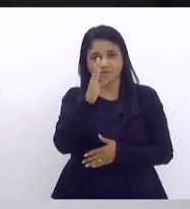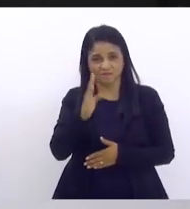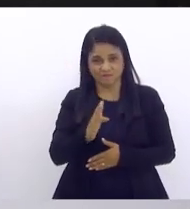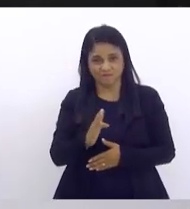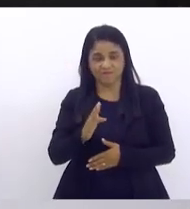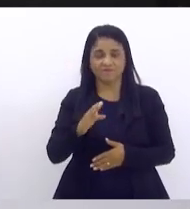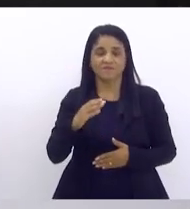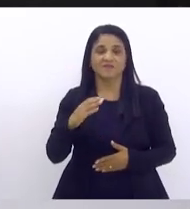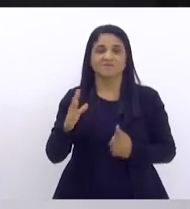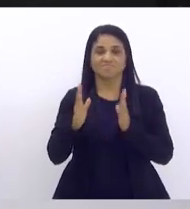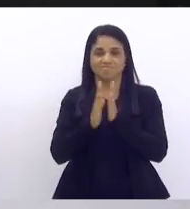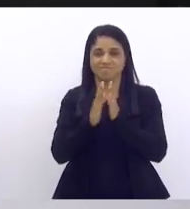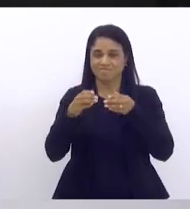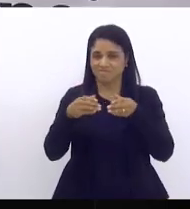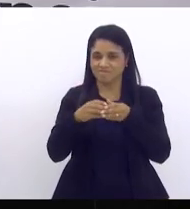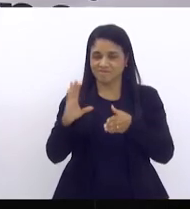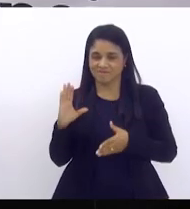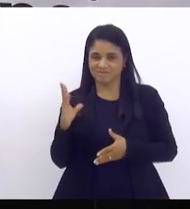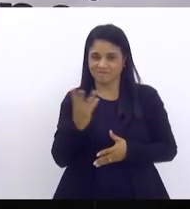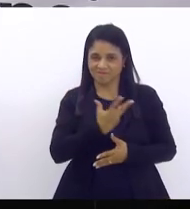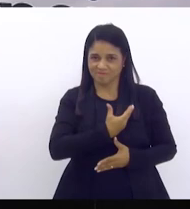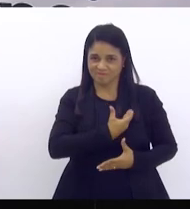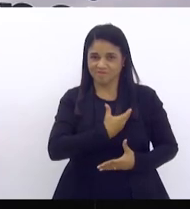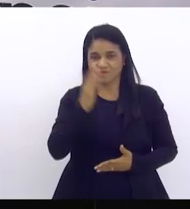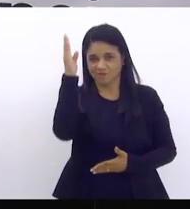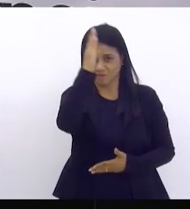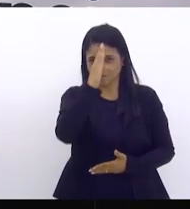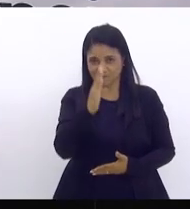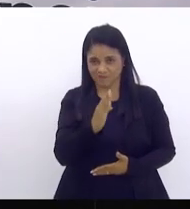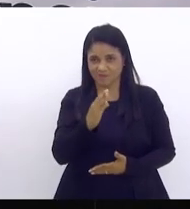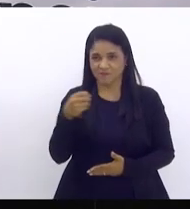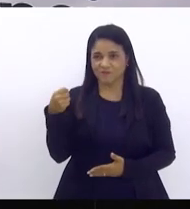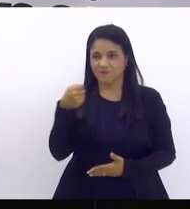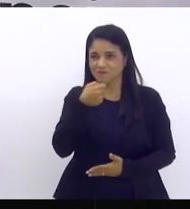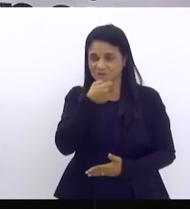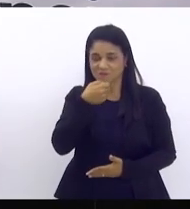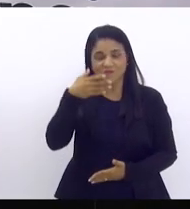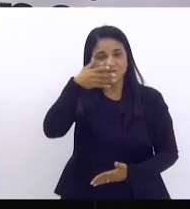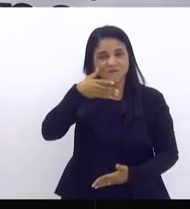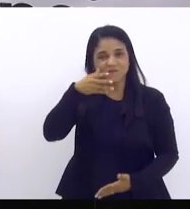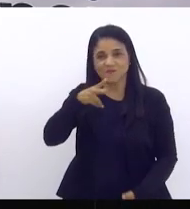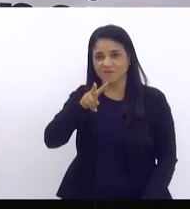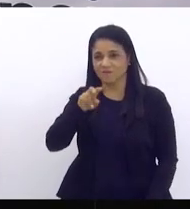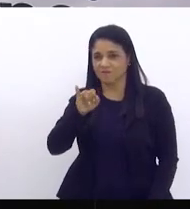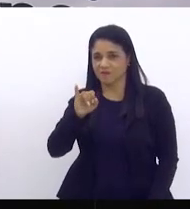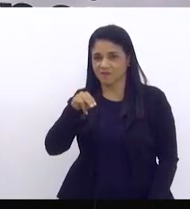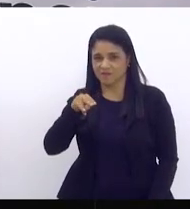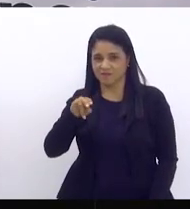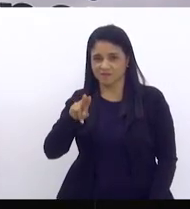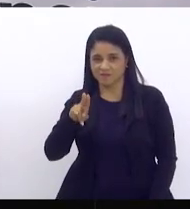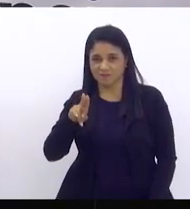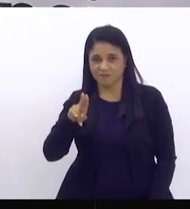Carismática Católica no Brasil. Vinícius, com a palavra, por favor, meu querido. Deixa eu abrir aqui.